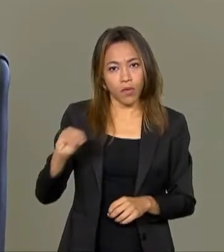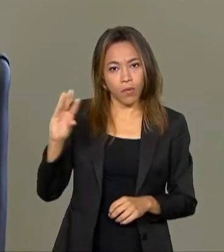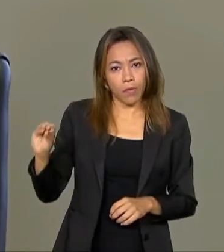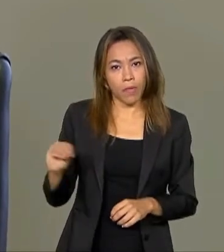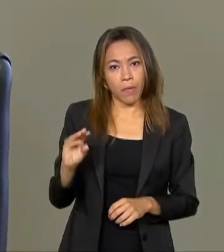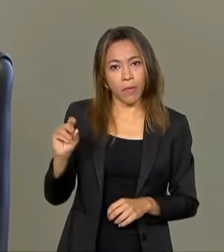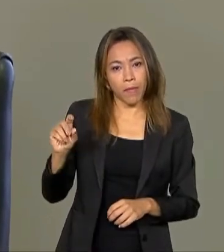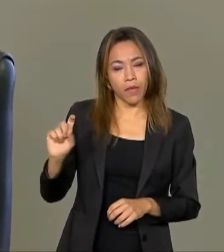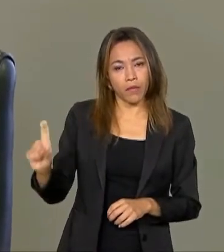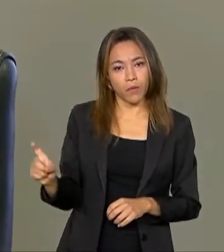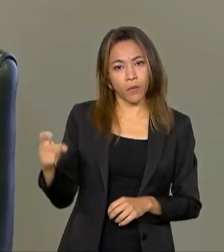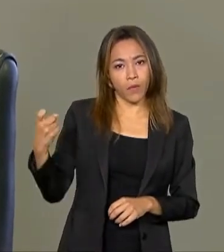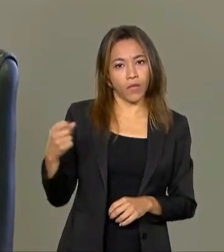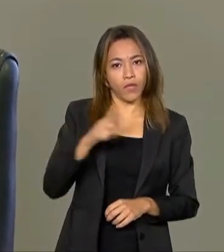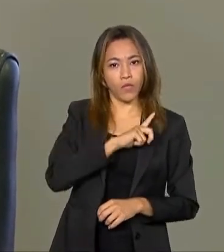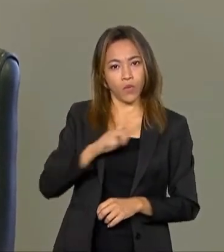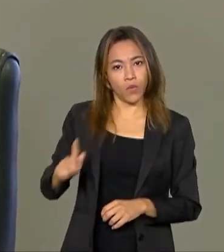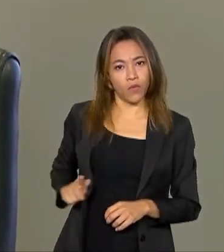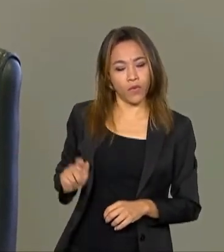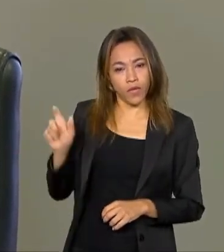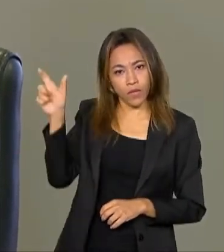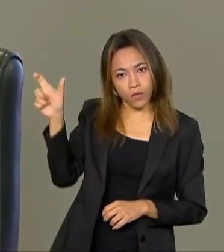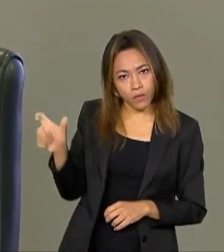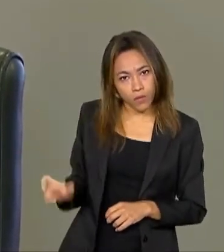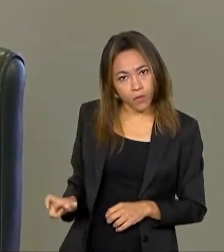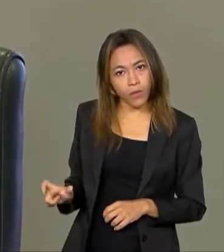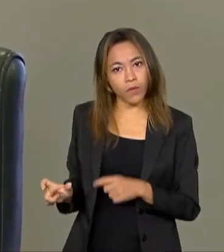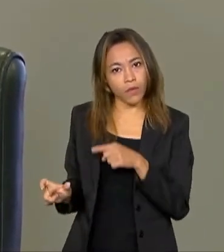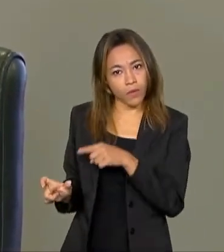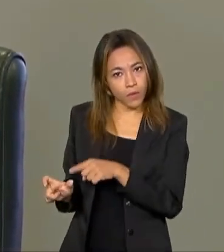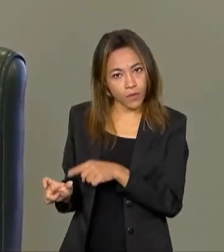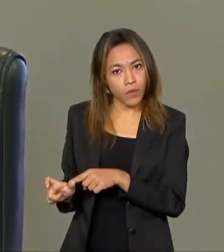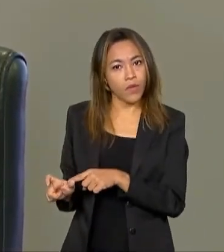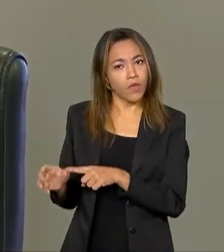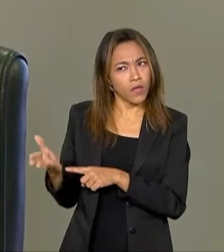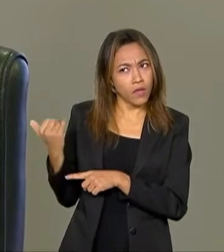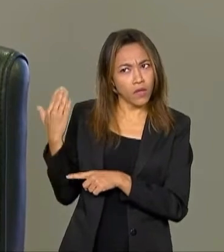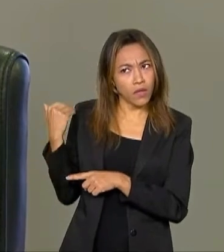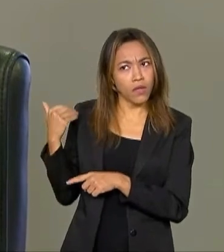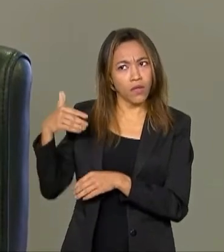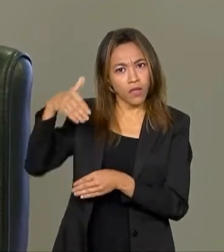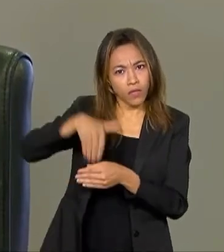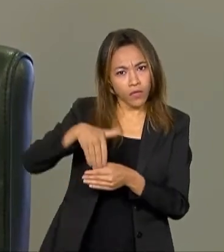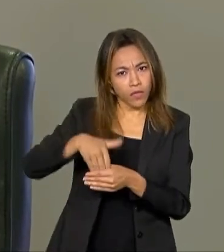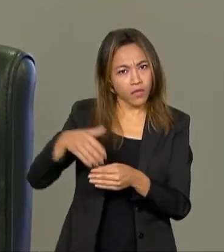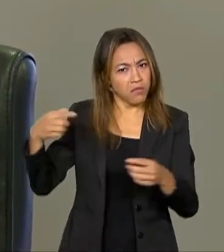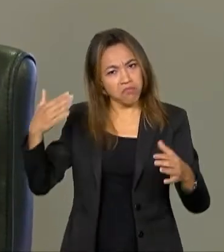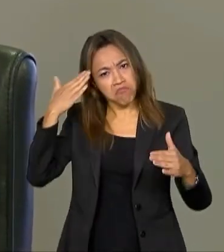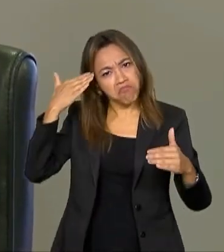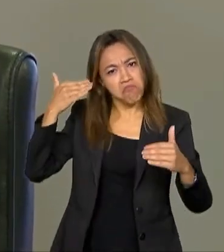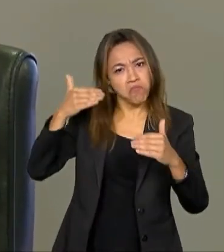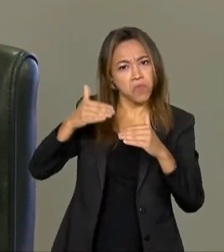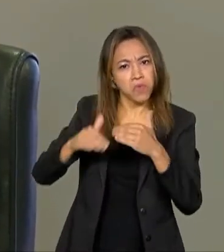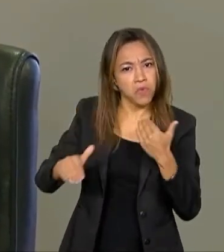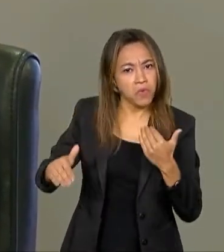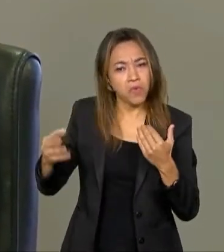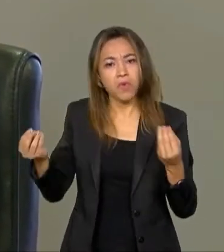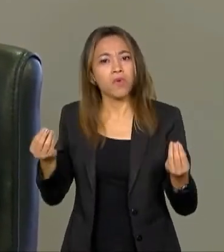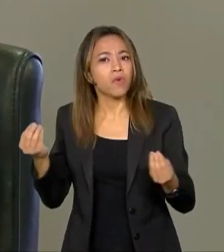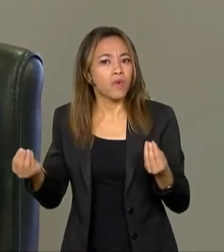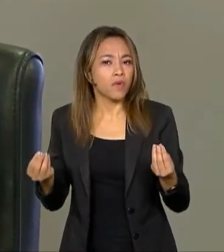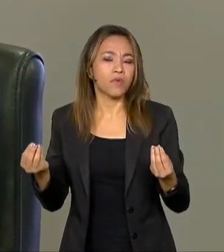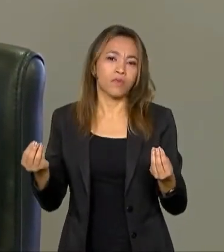Senhor tem surpreendido o caro ele que foi um adversário histórico do senhor aí olha na